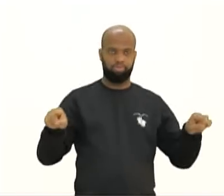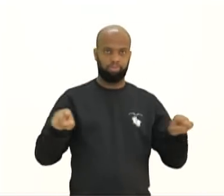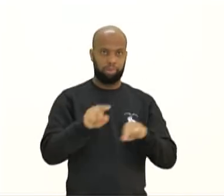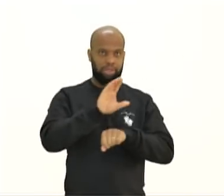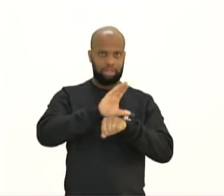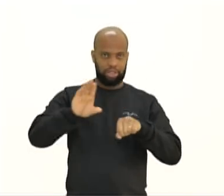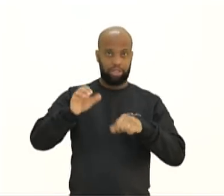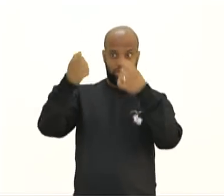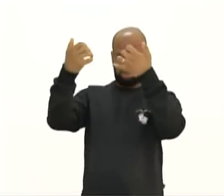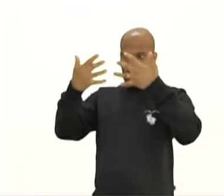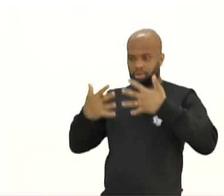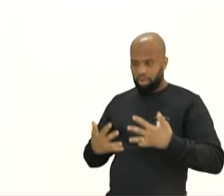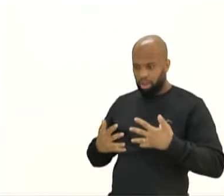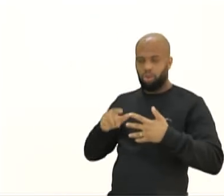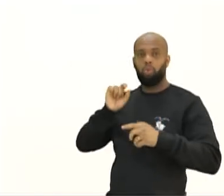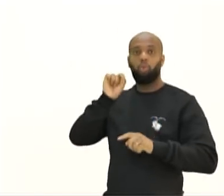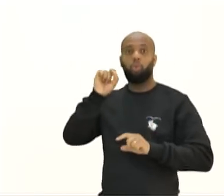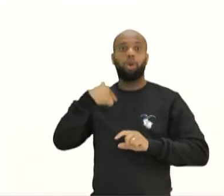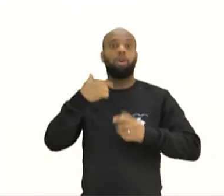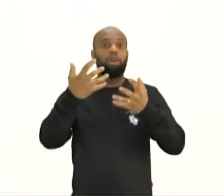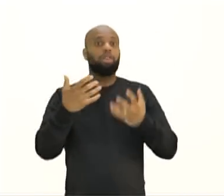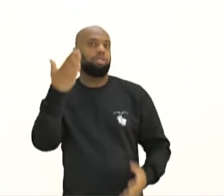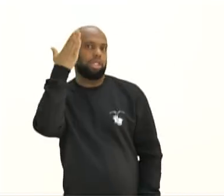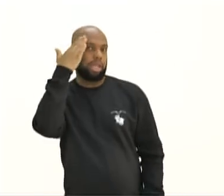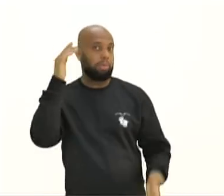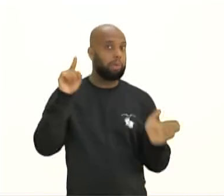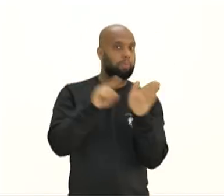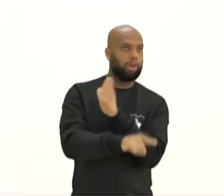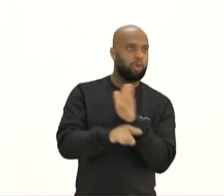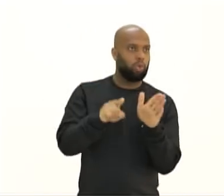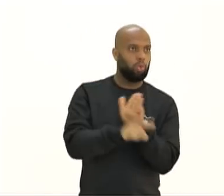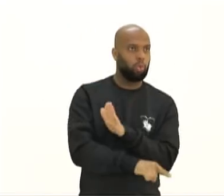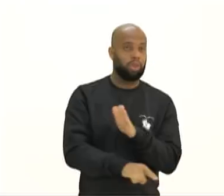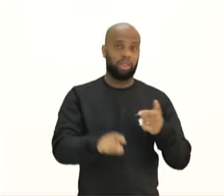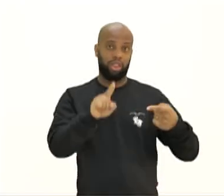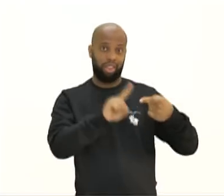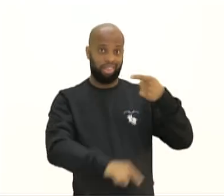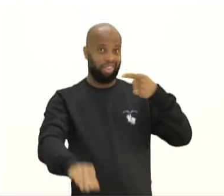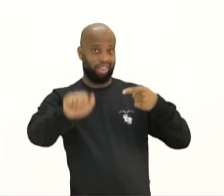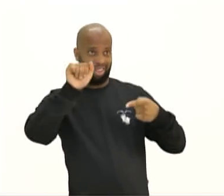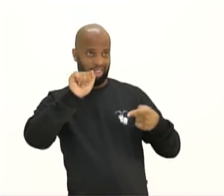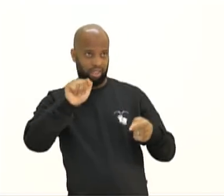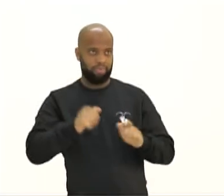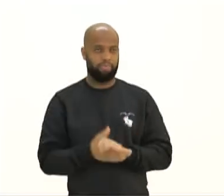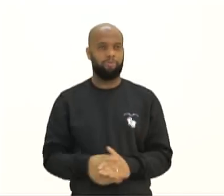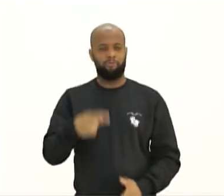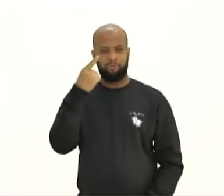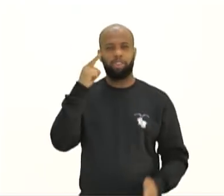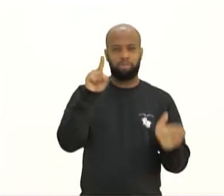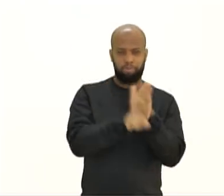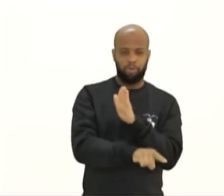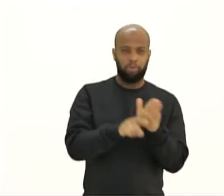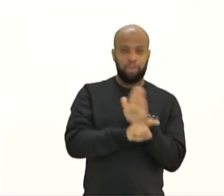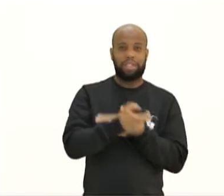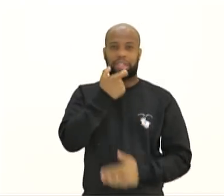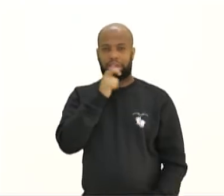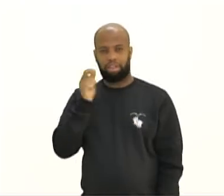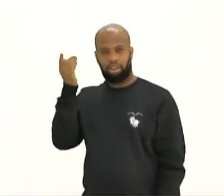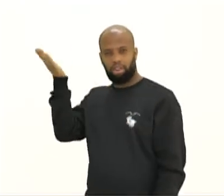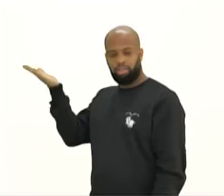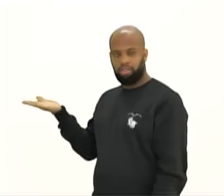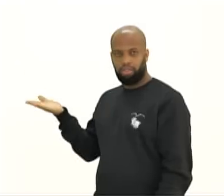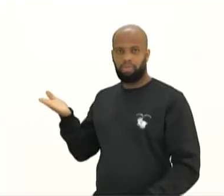volunteering. Então ela está me contando. O que eu quero saber? A minha pergunta é, letra A. What did Chris learn